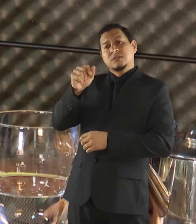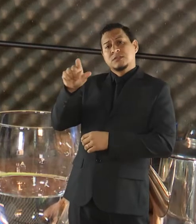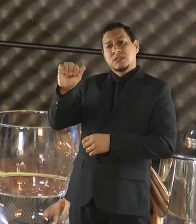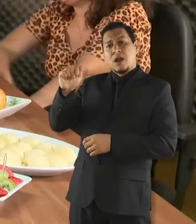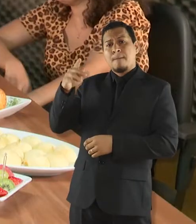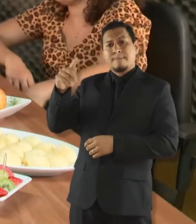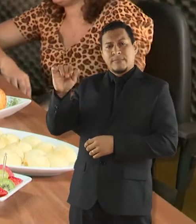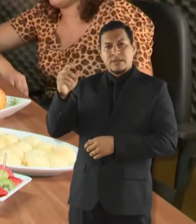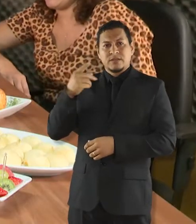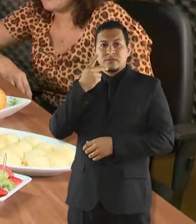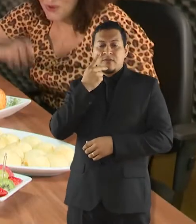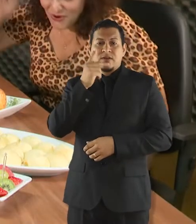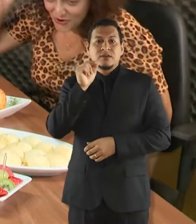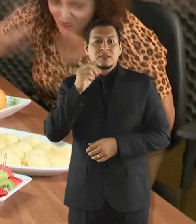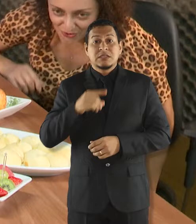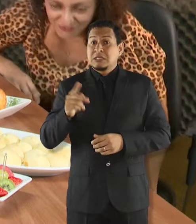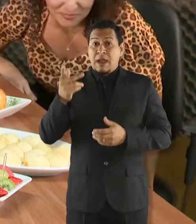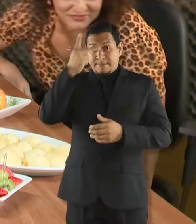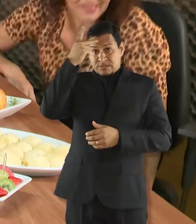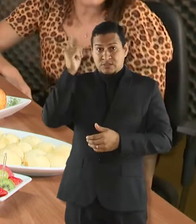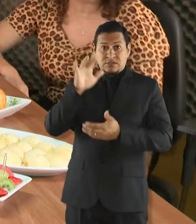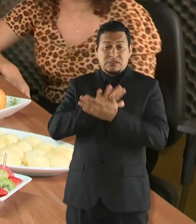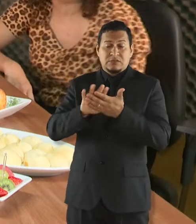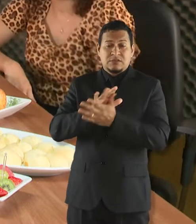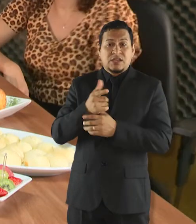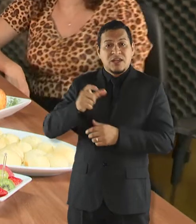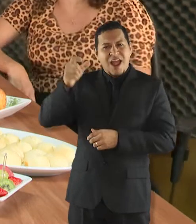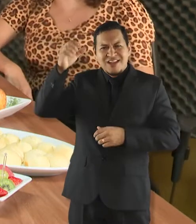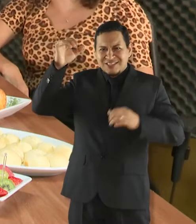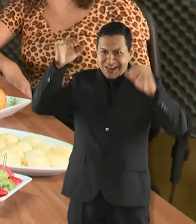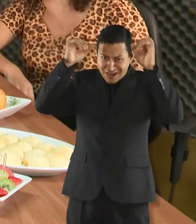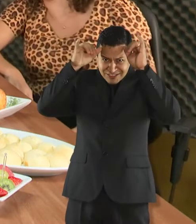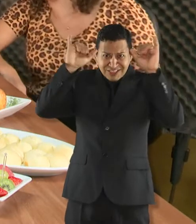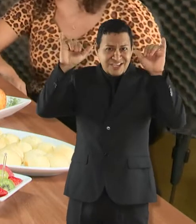pro céu. Meu então... Deus do céu! Uhul! Vamos pro céu!